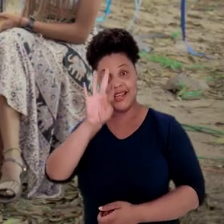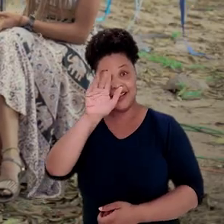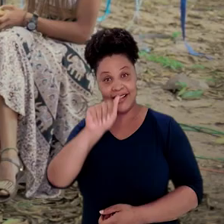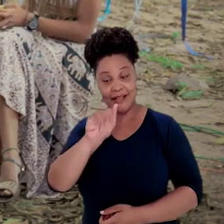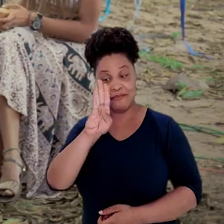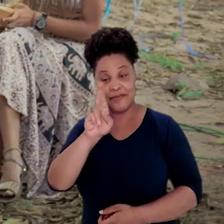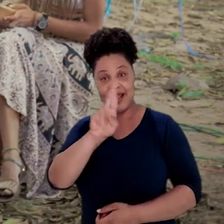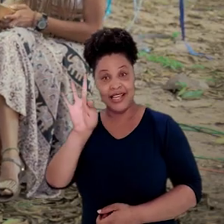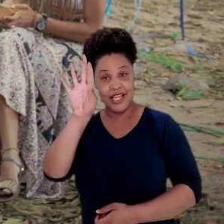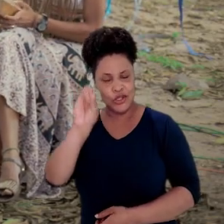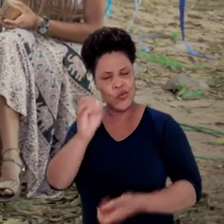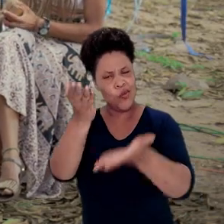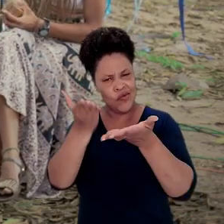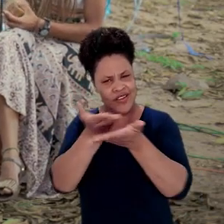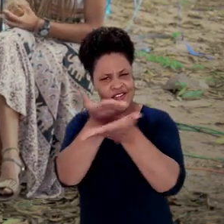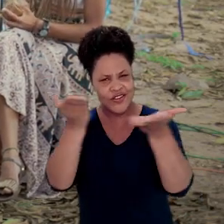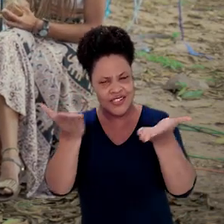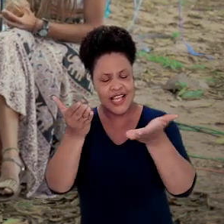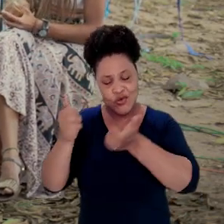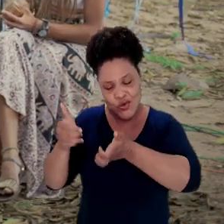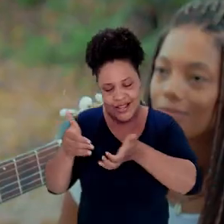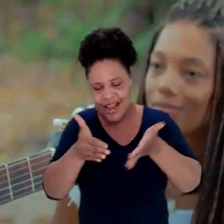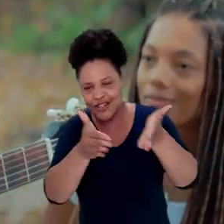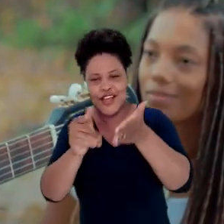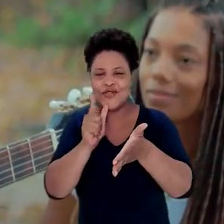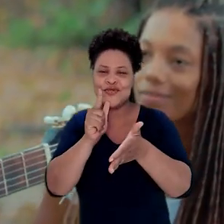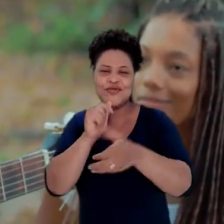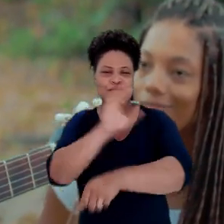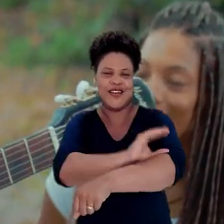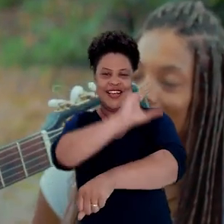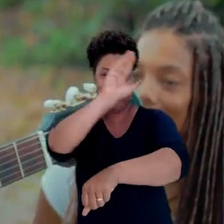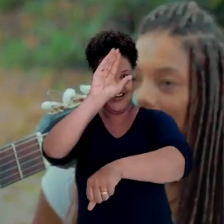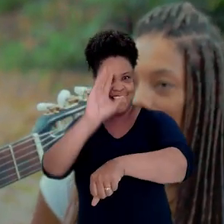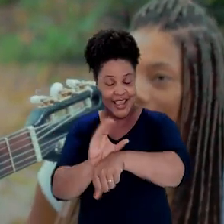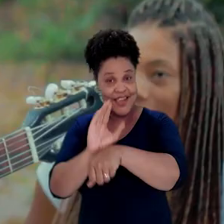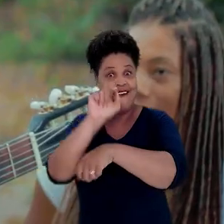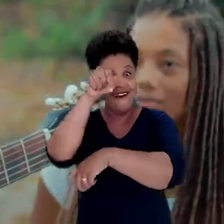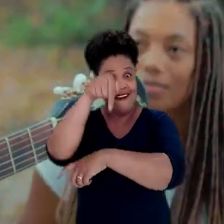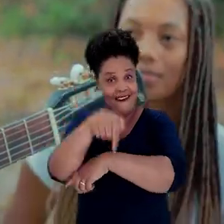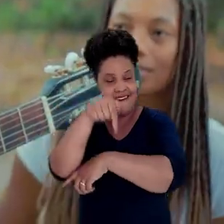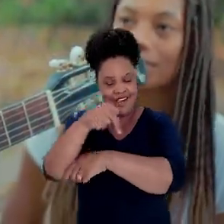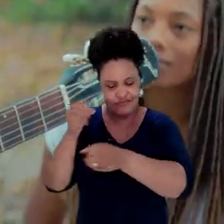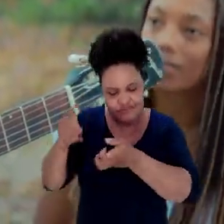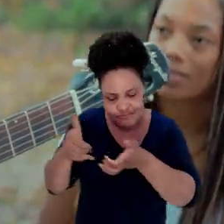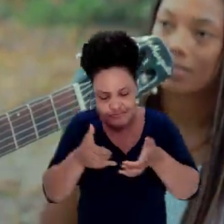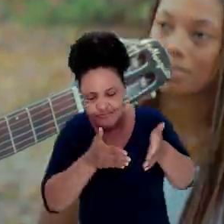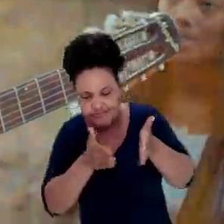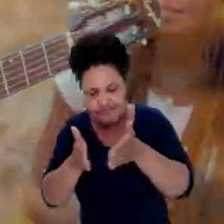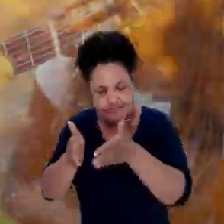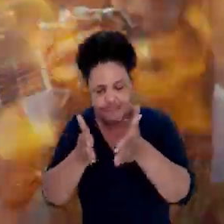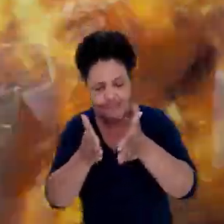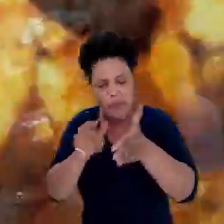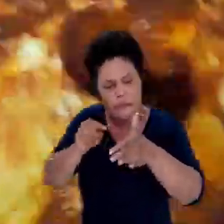demais. Eu sou Rita Barreto e convido vocês a fazer esse trajeto do Rio Paraguaçu,